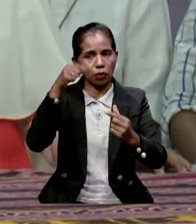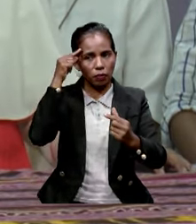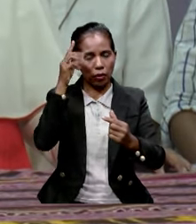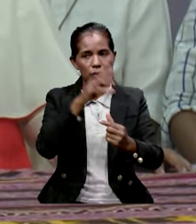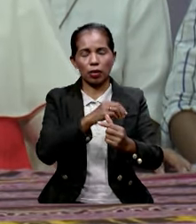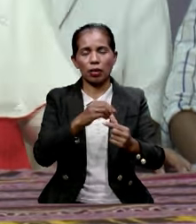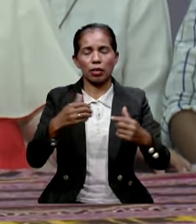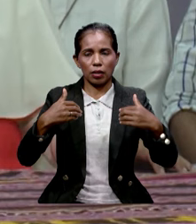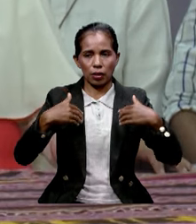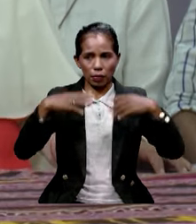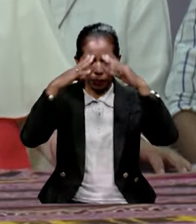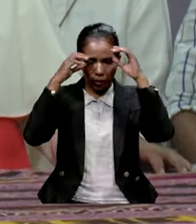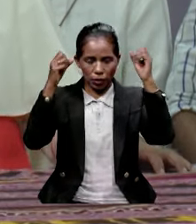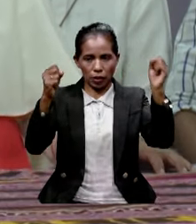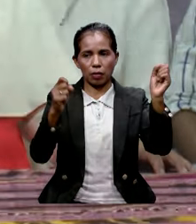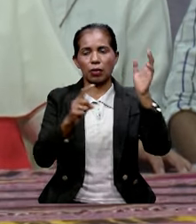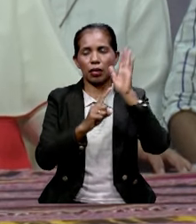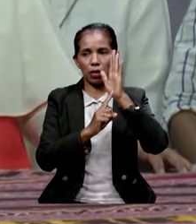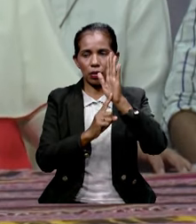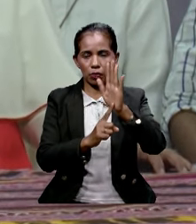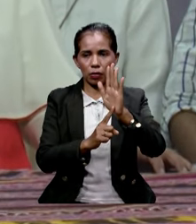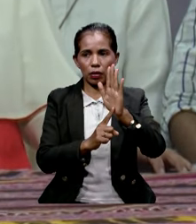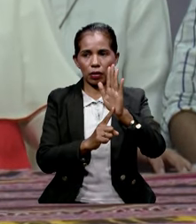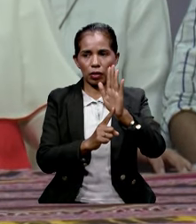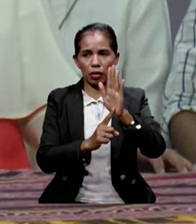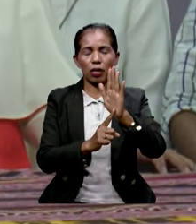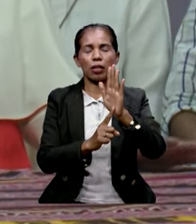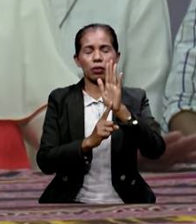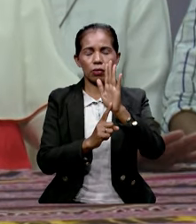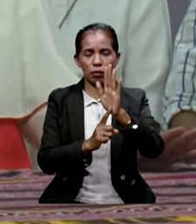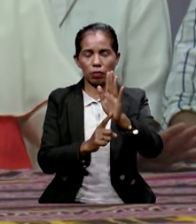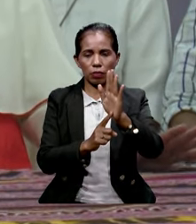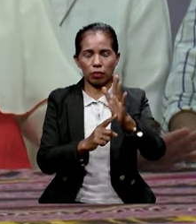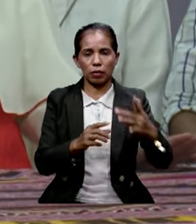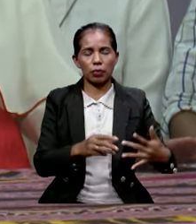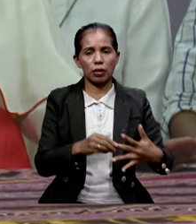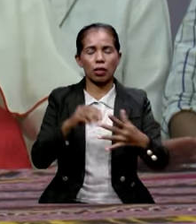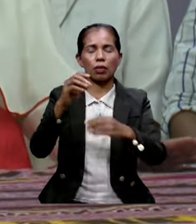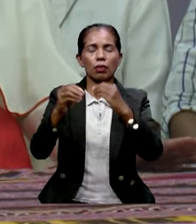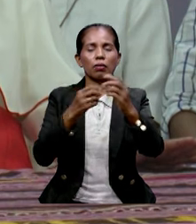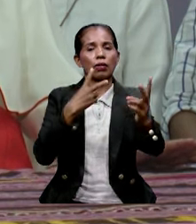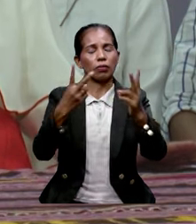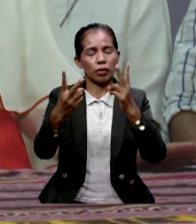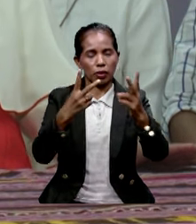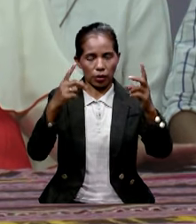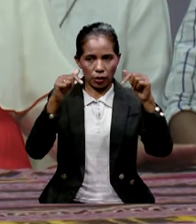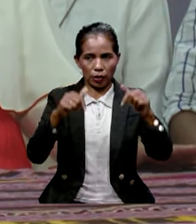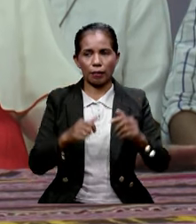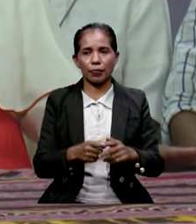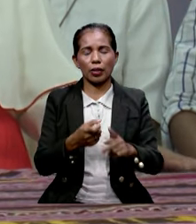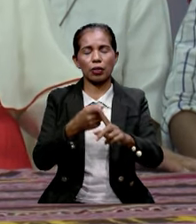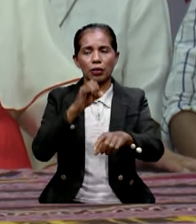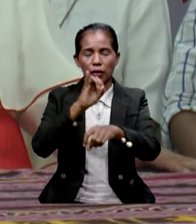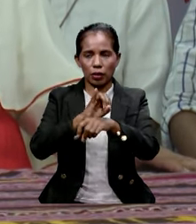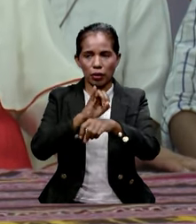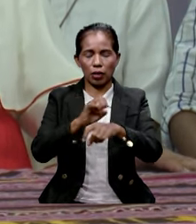di presidenti ma tutela a tu fosai oficialmente con a visita ine tane us igreja ini